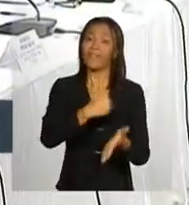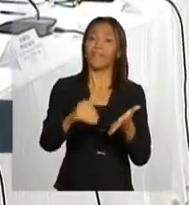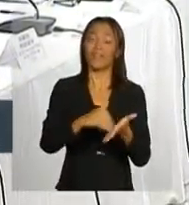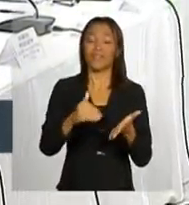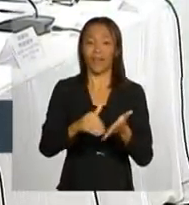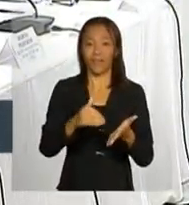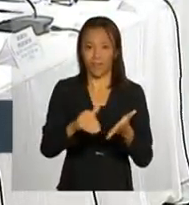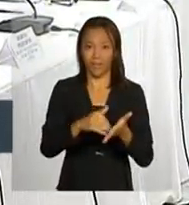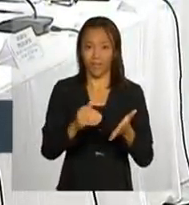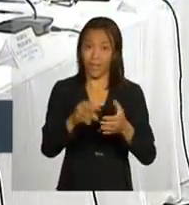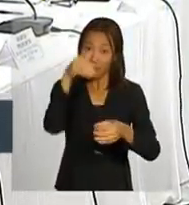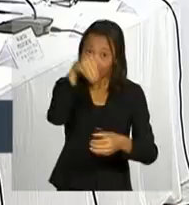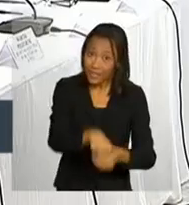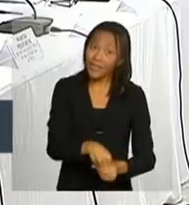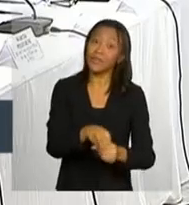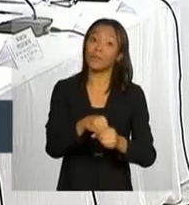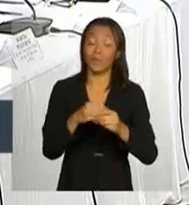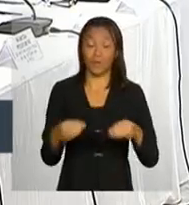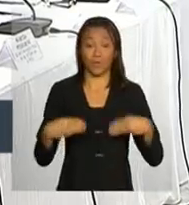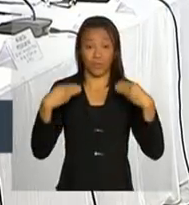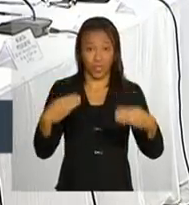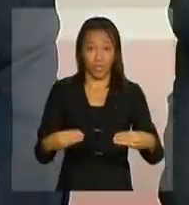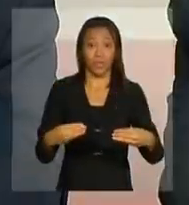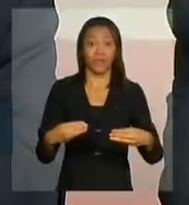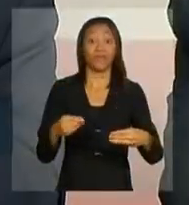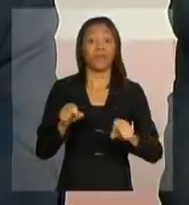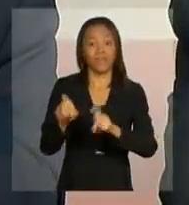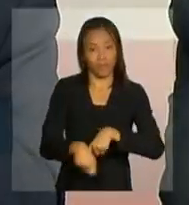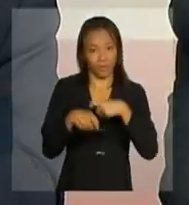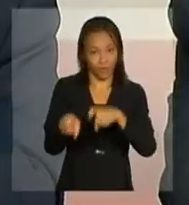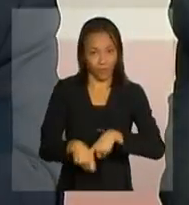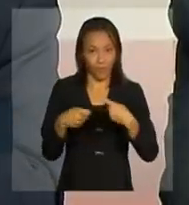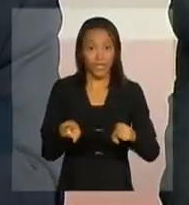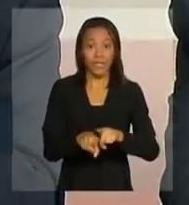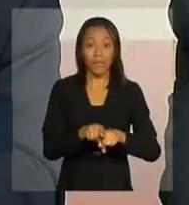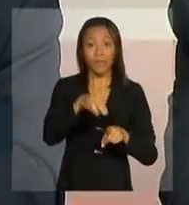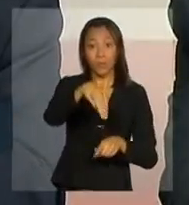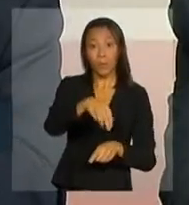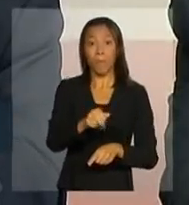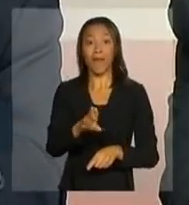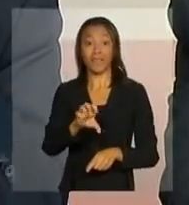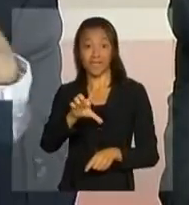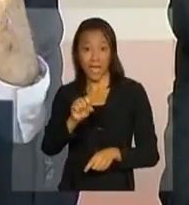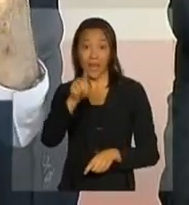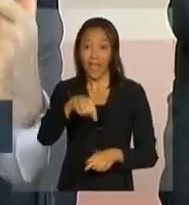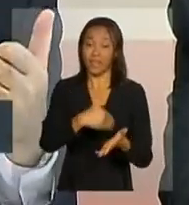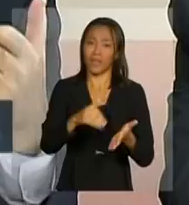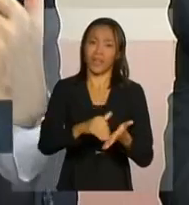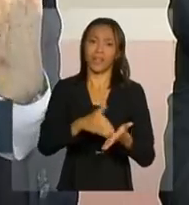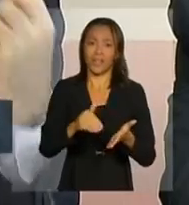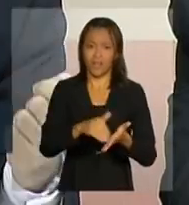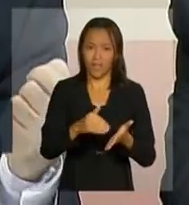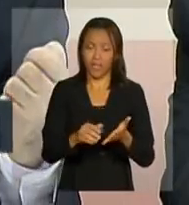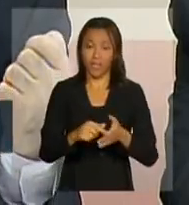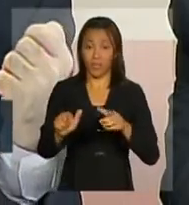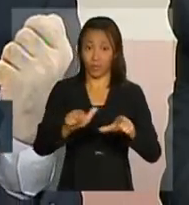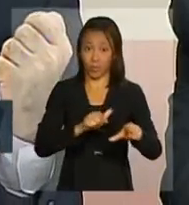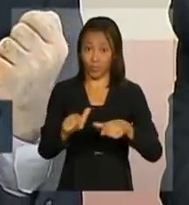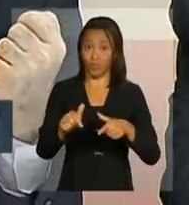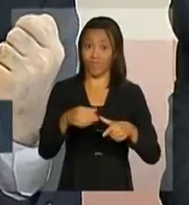Ministério da Cultura, que é outra dimensão importante nesse trabalho, do Marcelo Aguiar, que é o secretário executivo do Ministério do